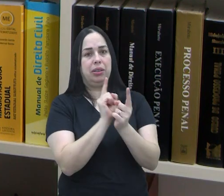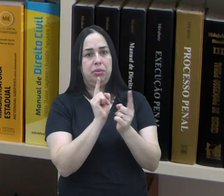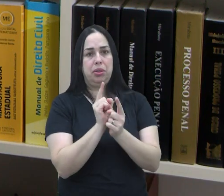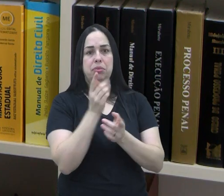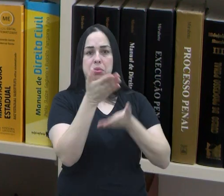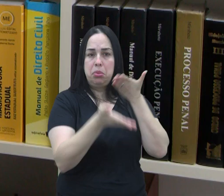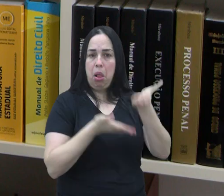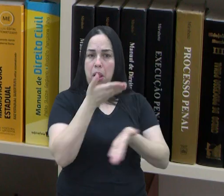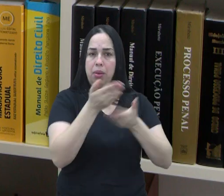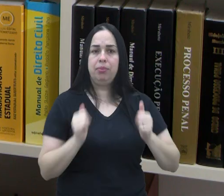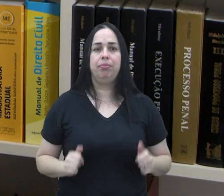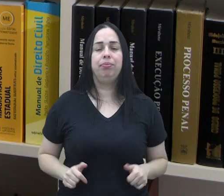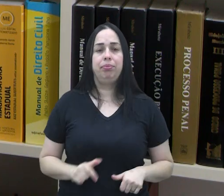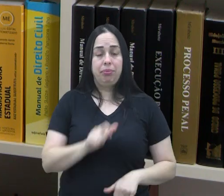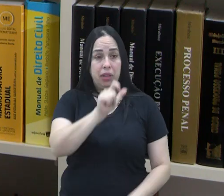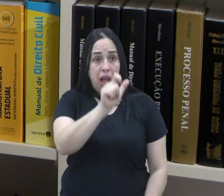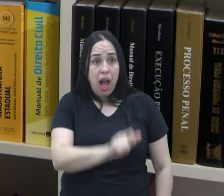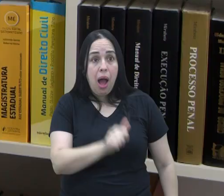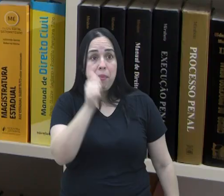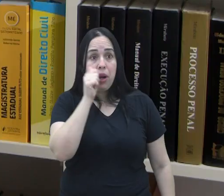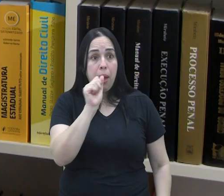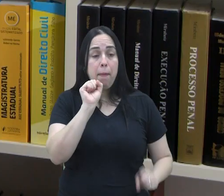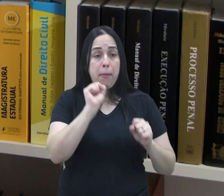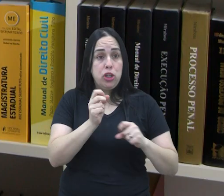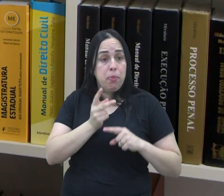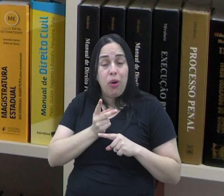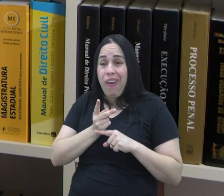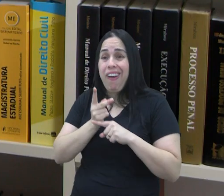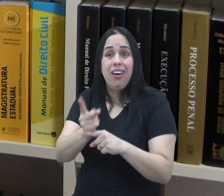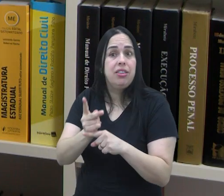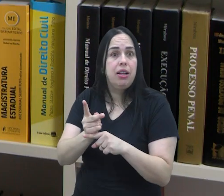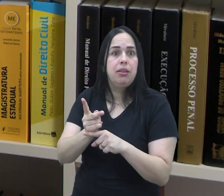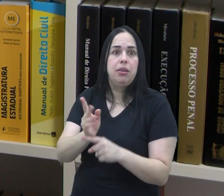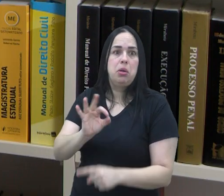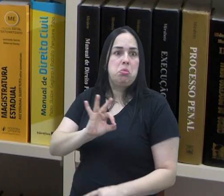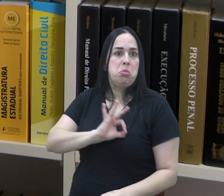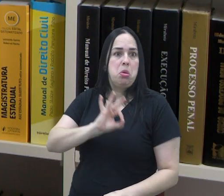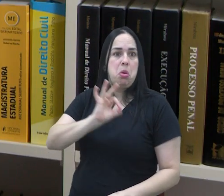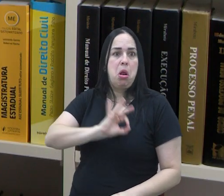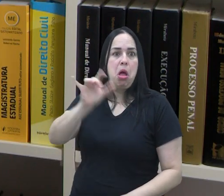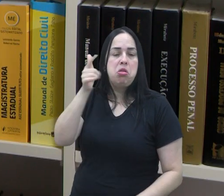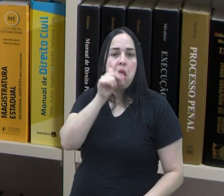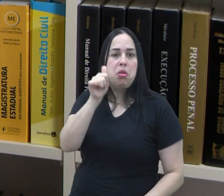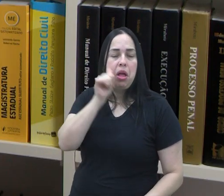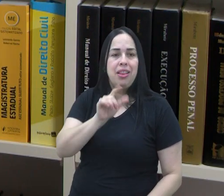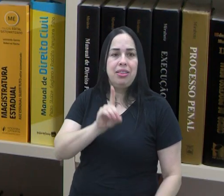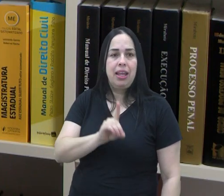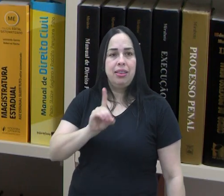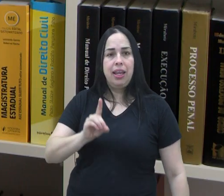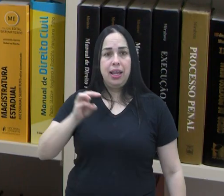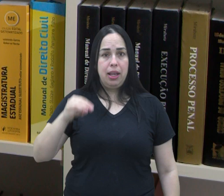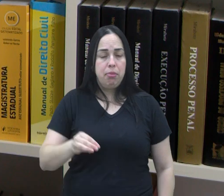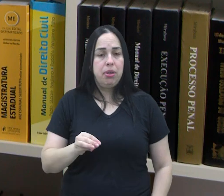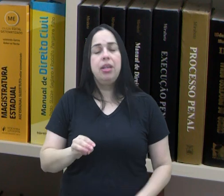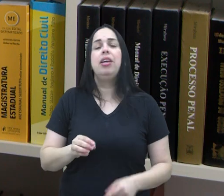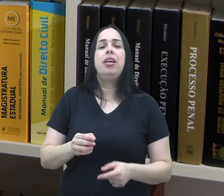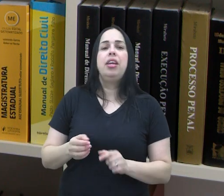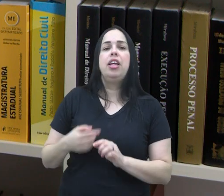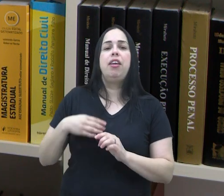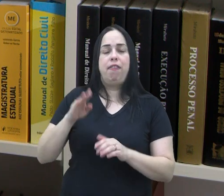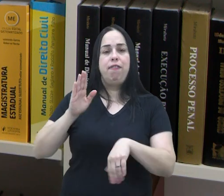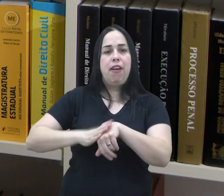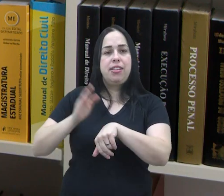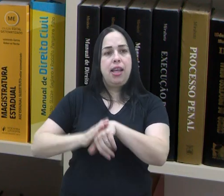também num atendimento mais humanizado. A mulher ela pode imediatamente procurar a delegacia especializada, a DDM,